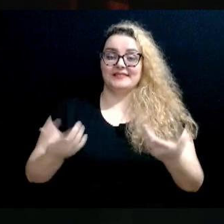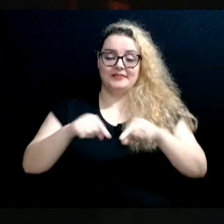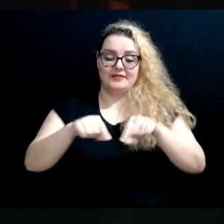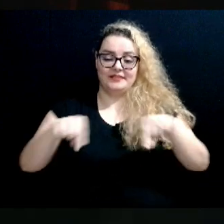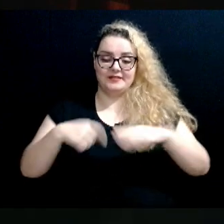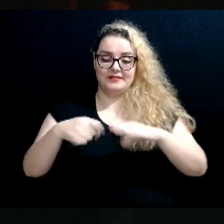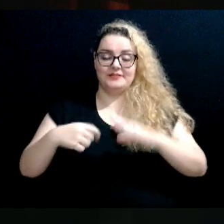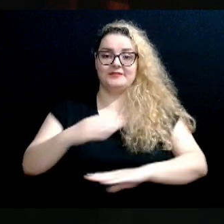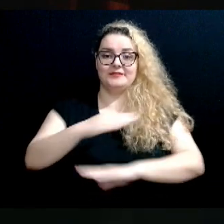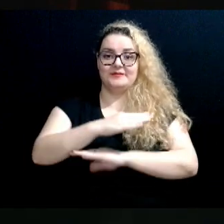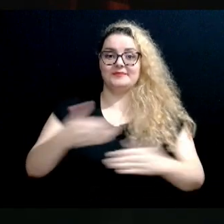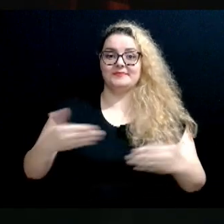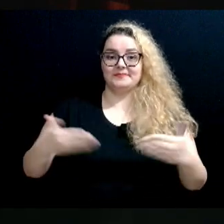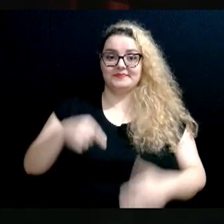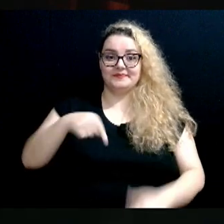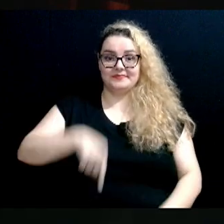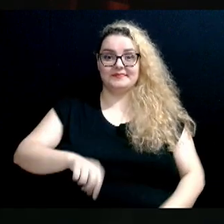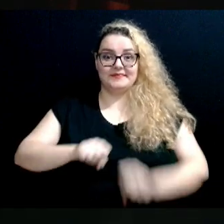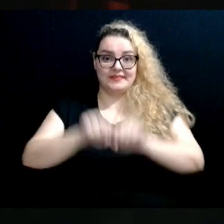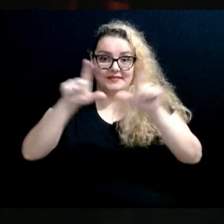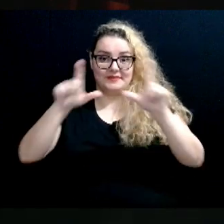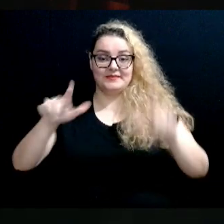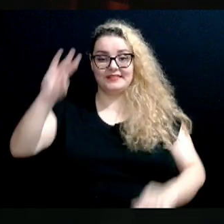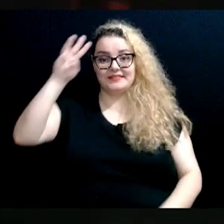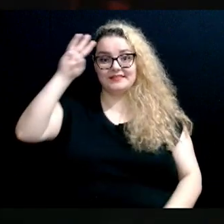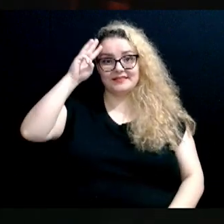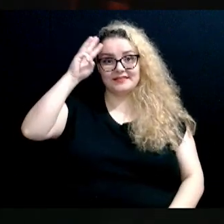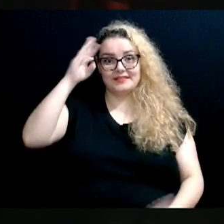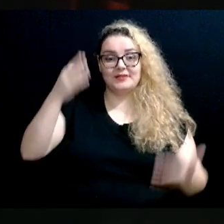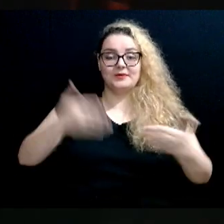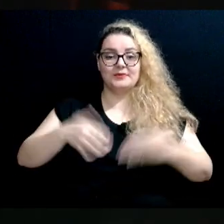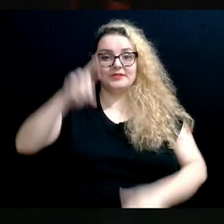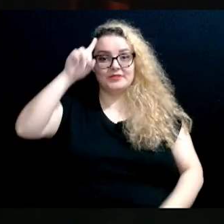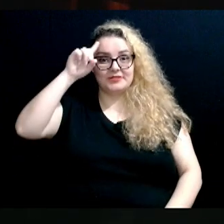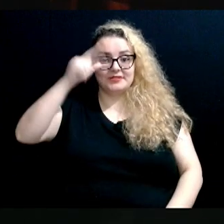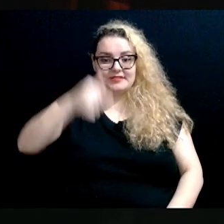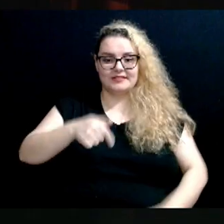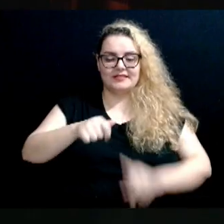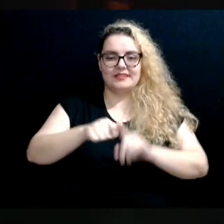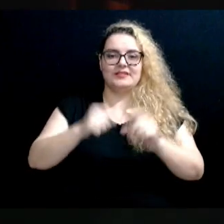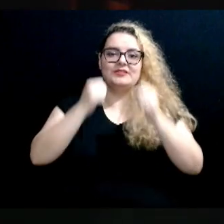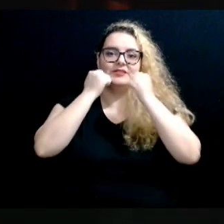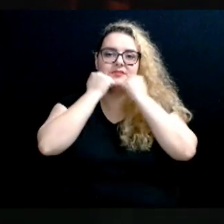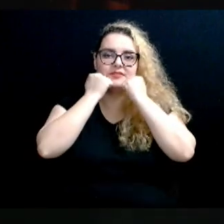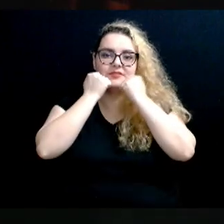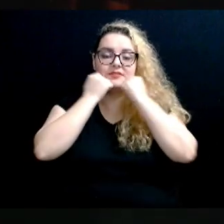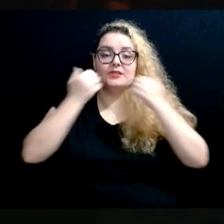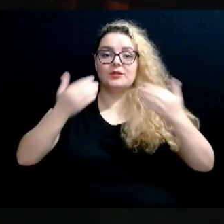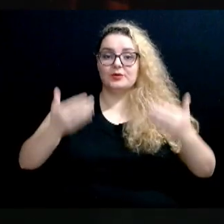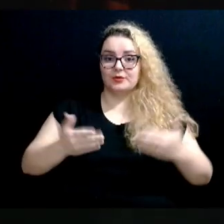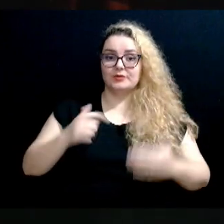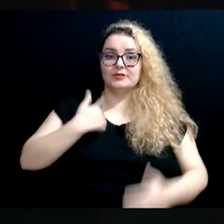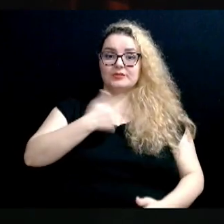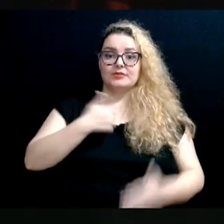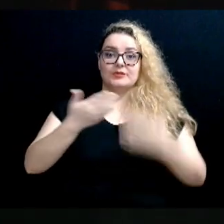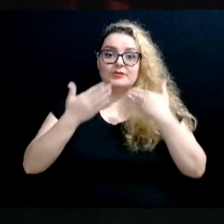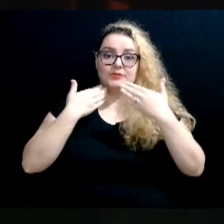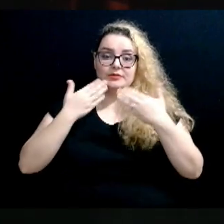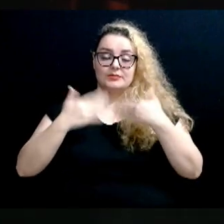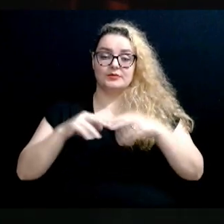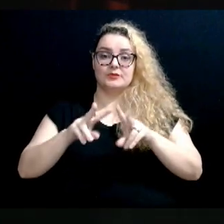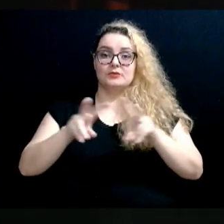ar nesta manhã de terça-feira, hoje dia 7 de julho. Hoje nós vamos conversar sobre